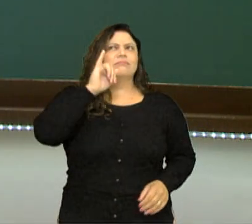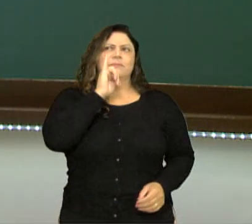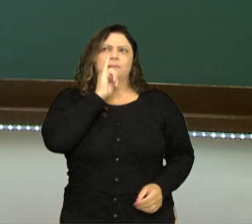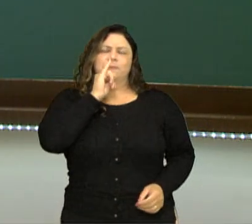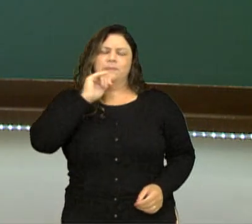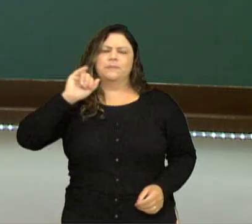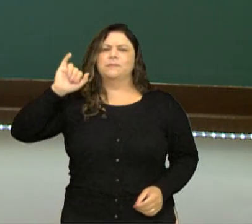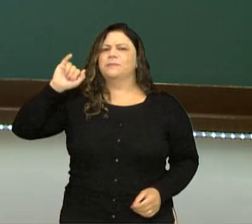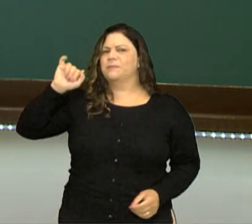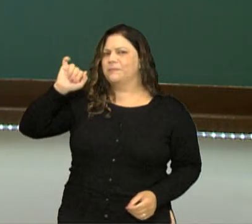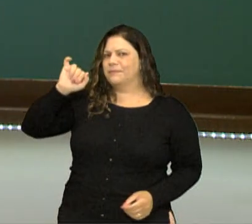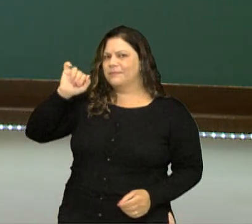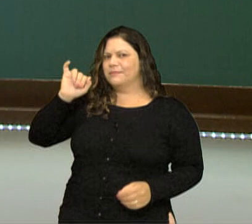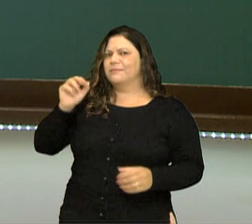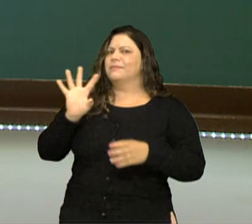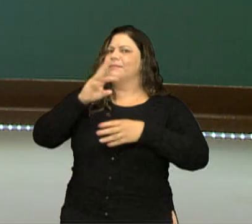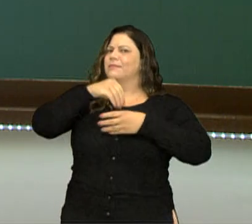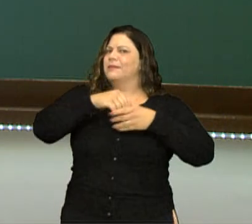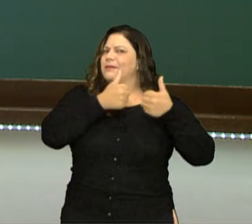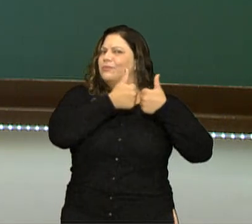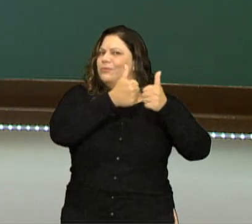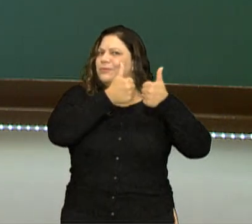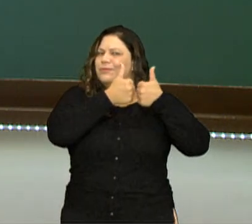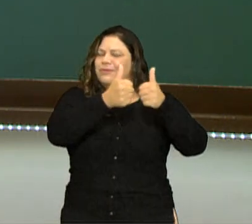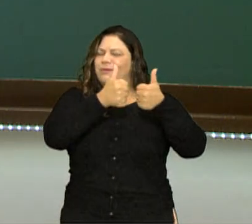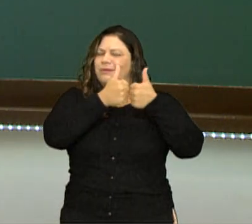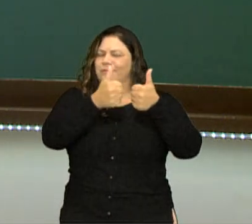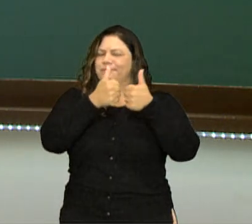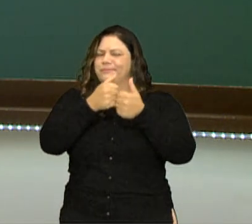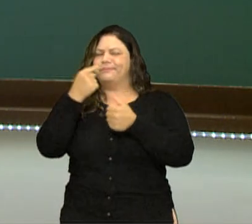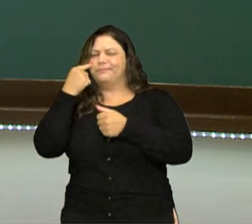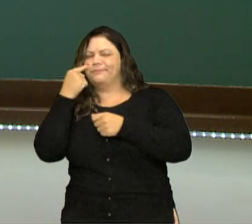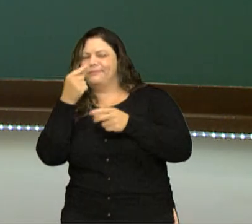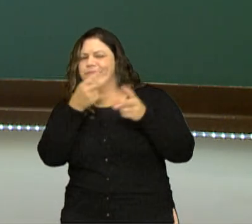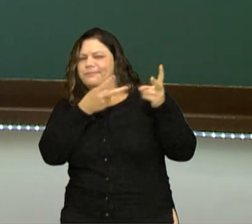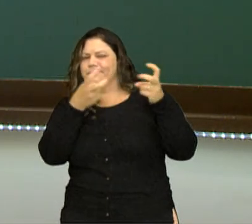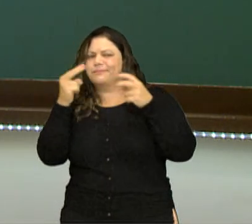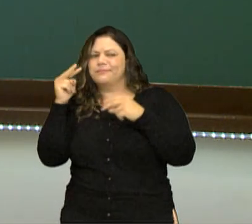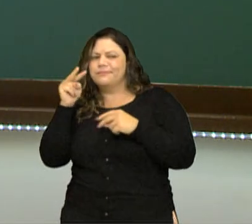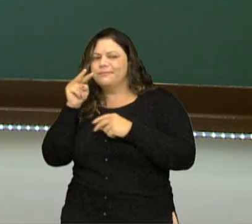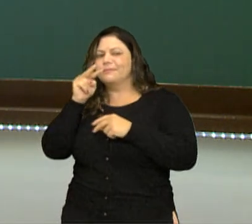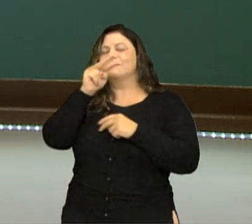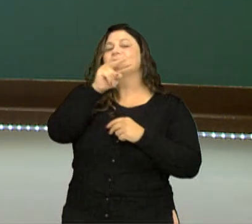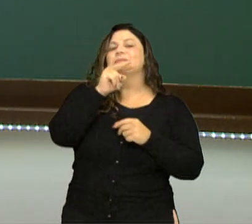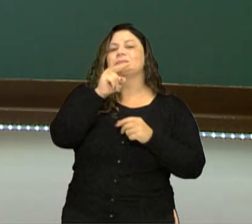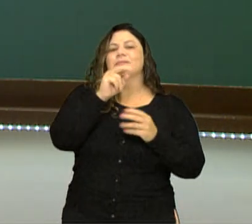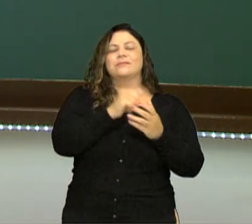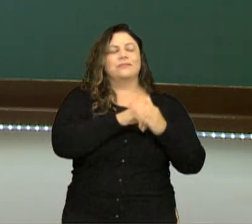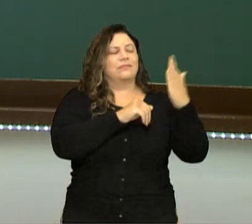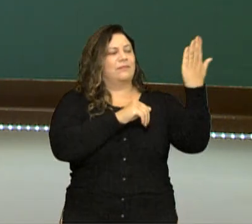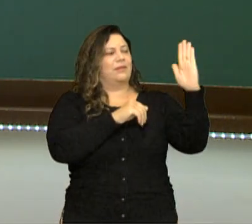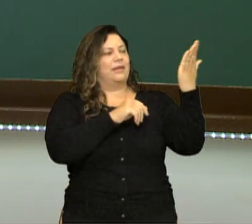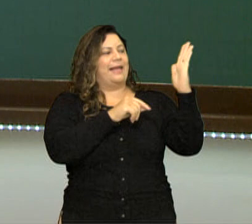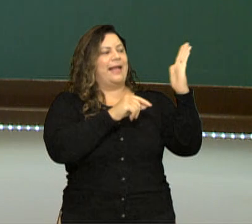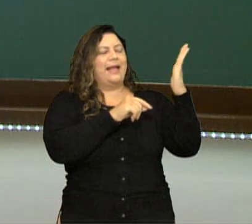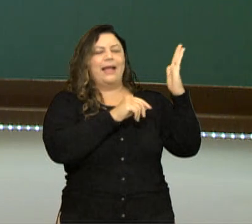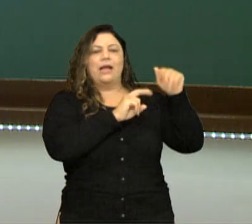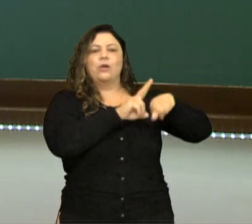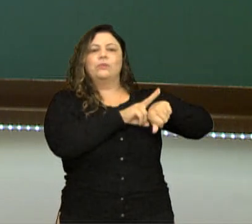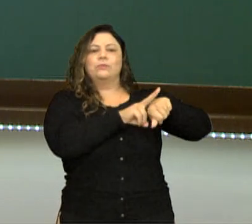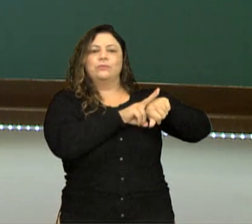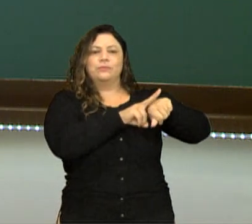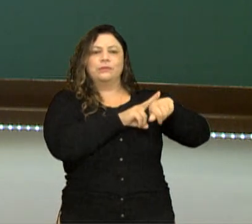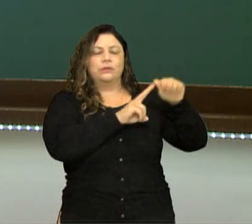dentro do ônibus. Você entra dentro do ônibus, você olha na janela e tem uma pessoa do seu lado.